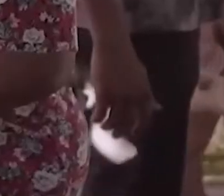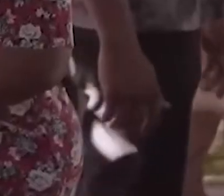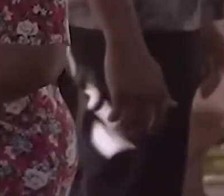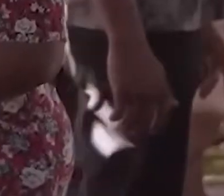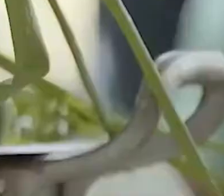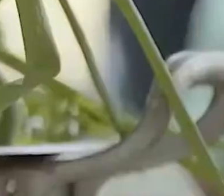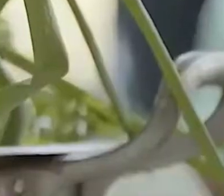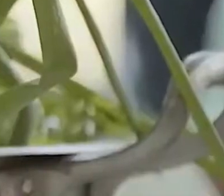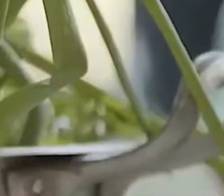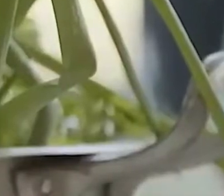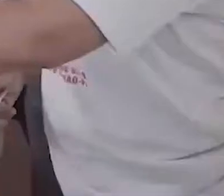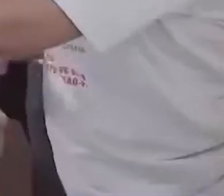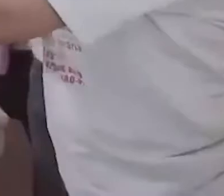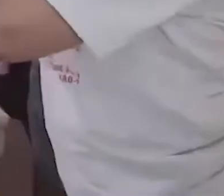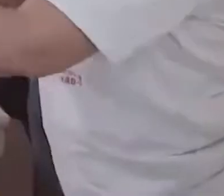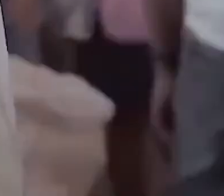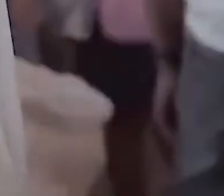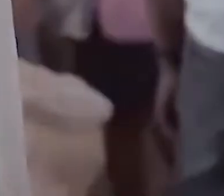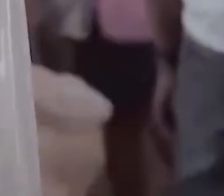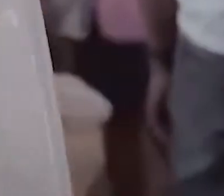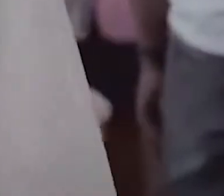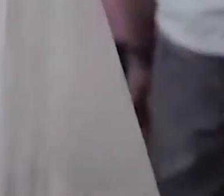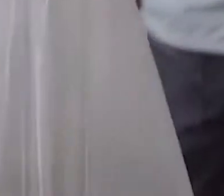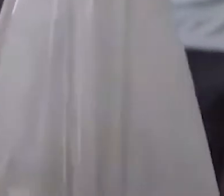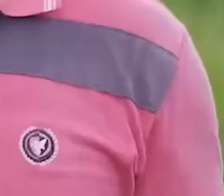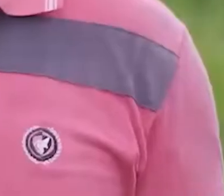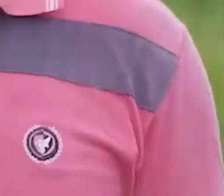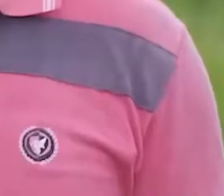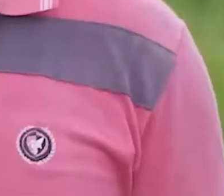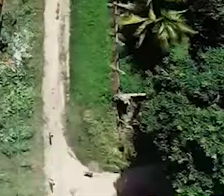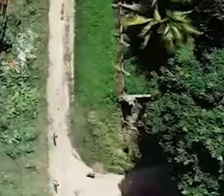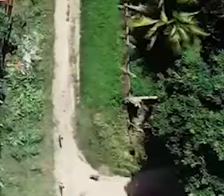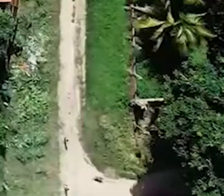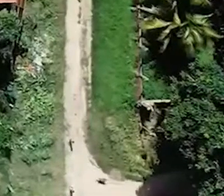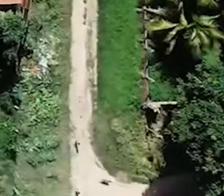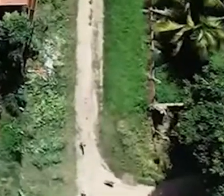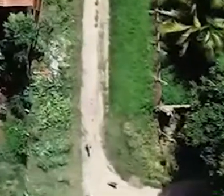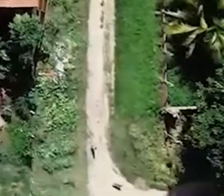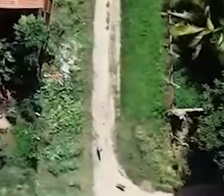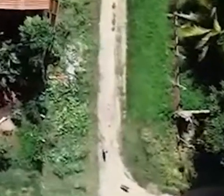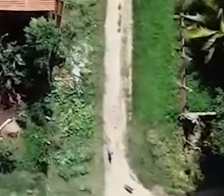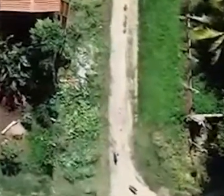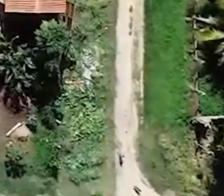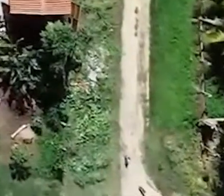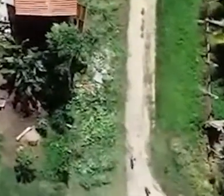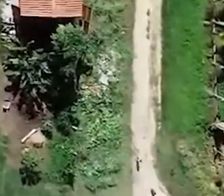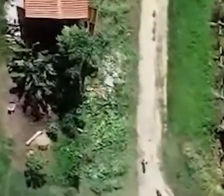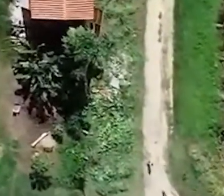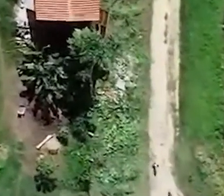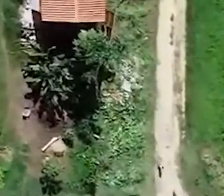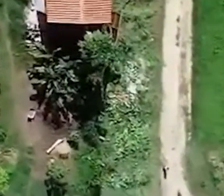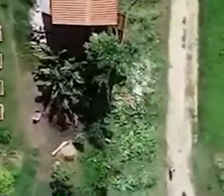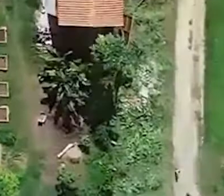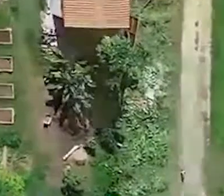própria secretaria, nossa feira acontece lá. Hoje todo mundo está sorrindo, graças a Deus.